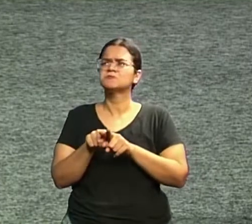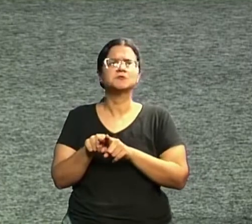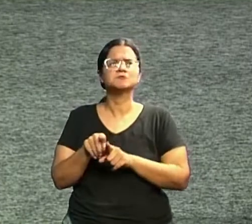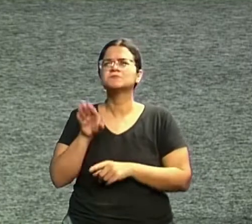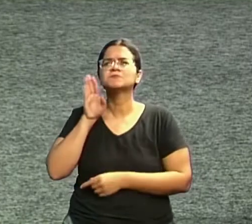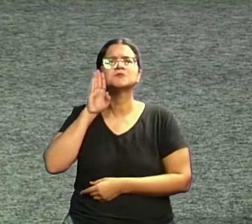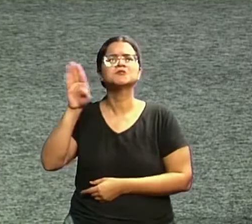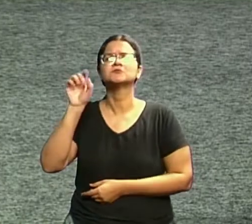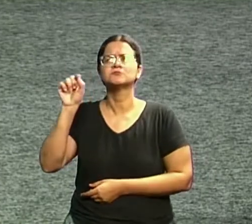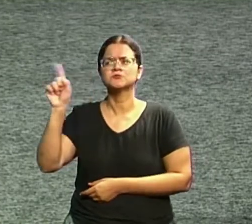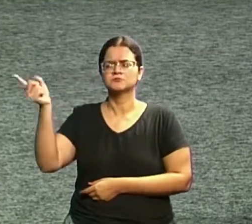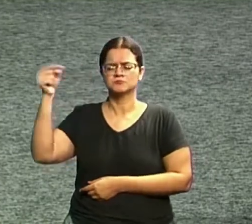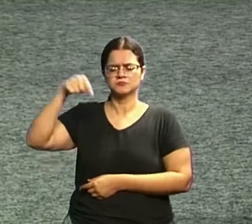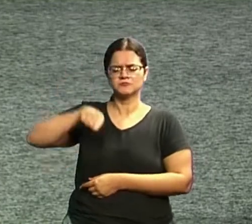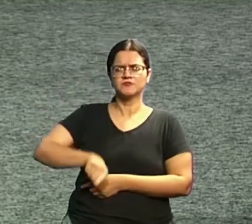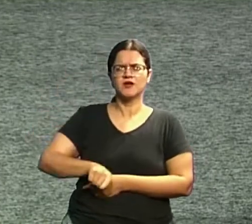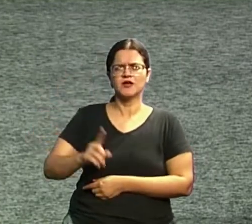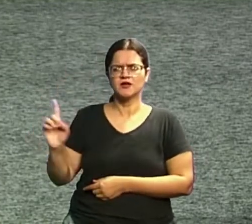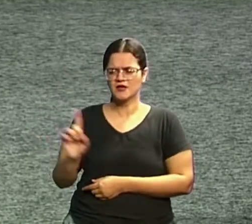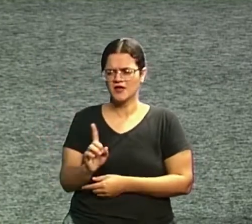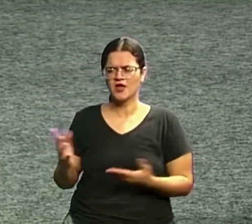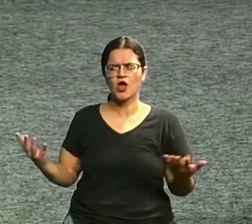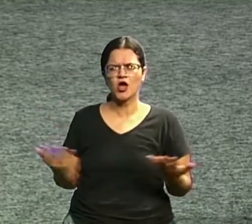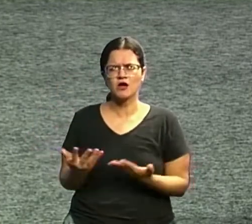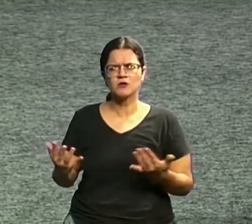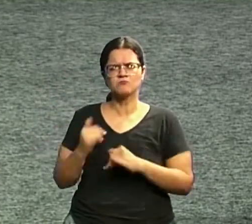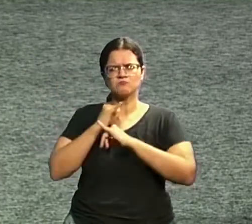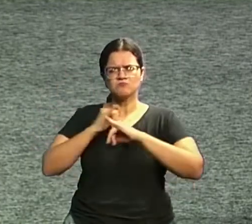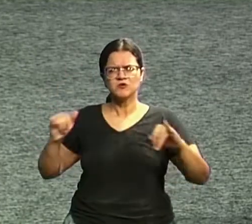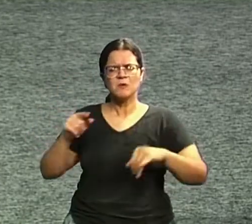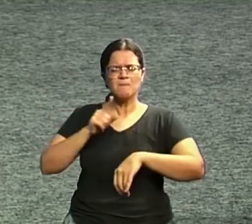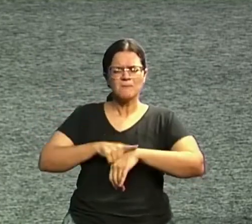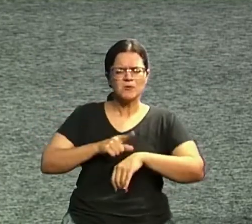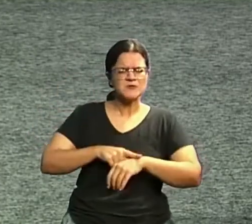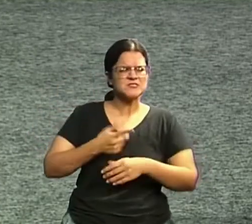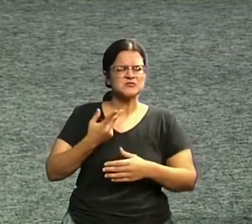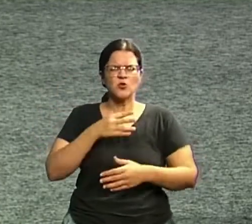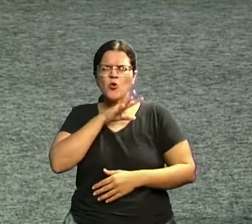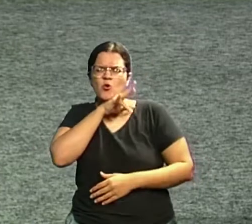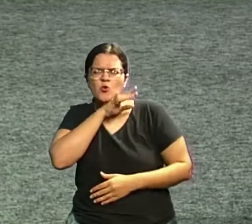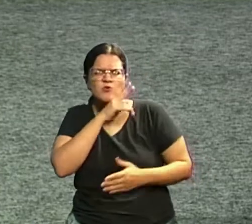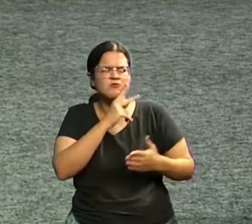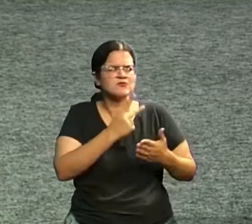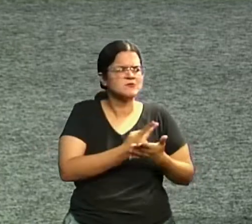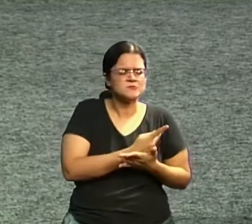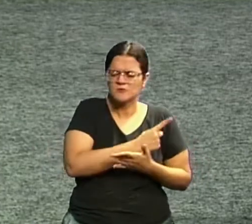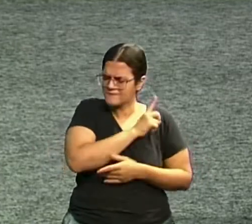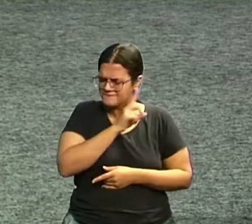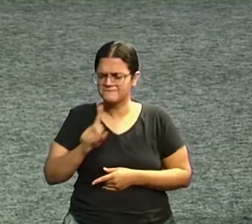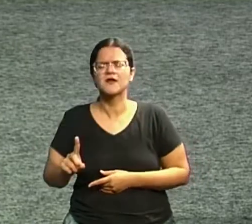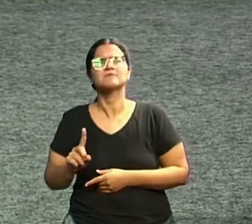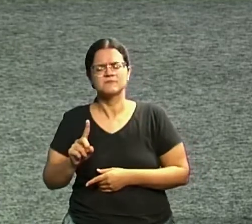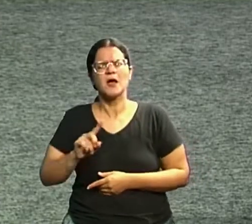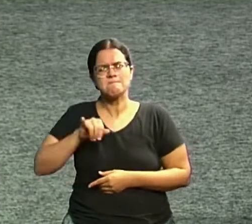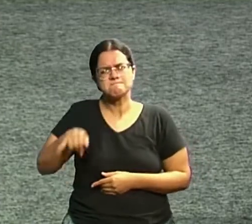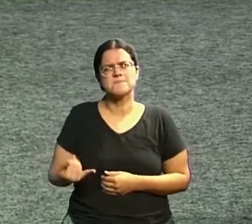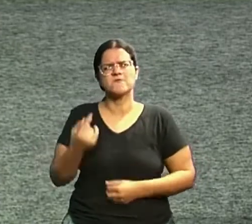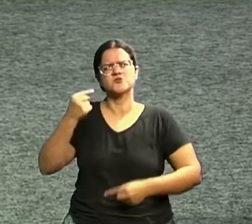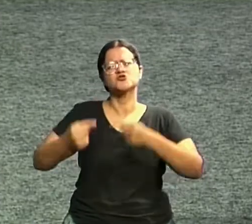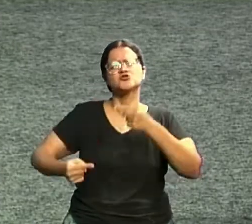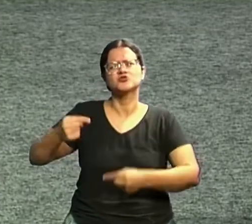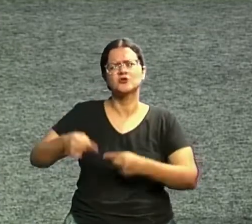tudo, trazer esse momento de adversidade para a discussão de um tema que